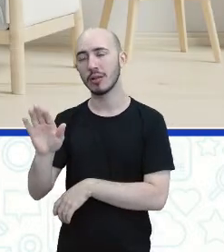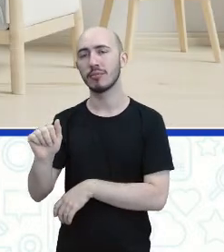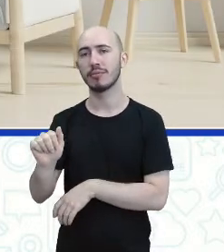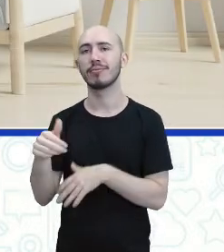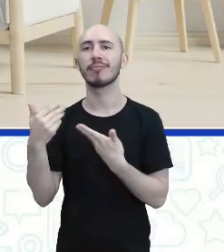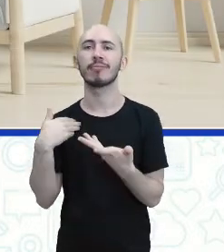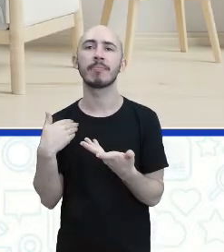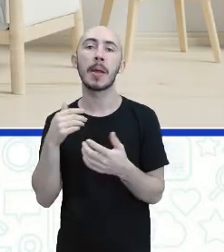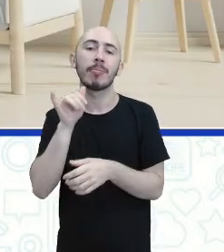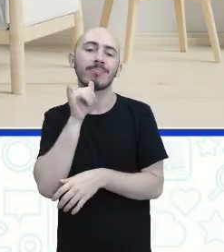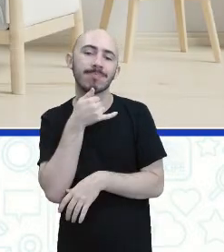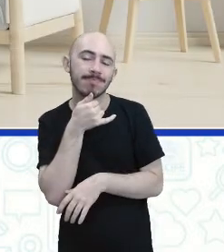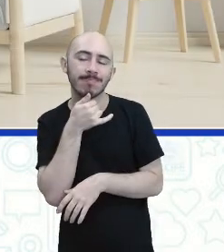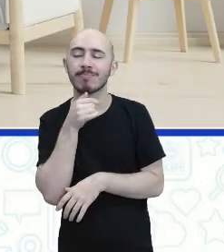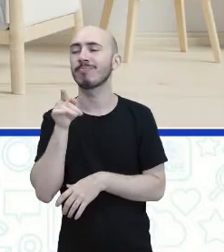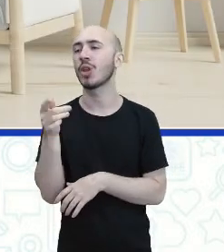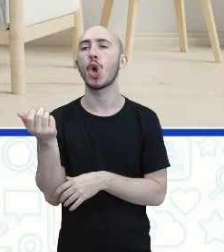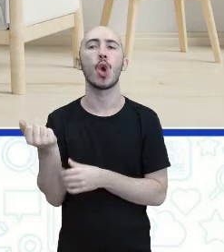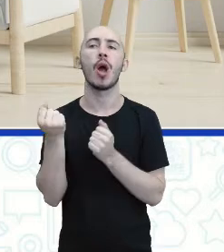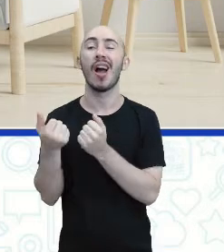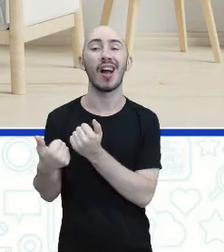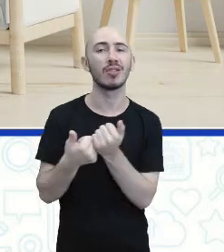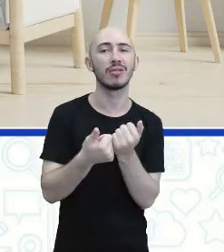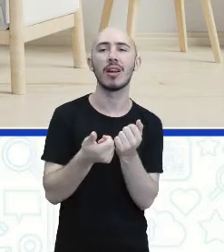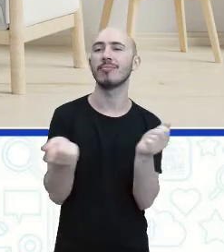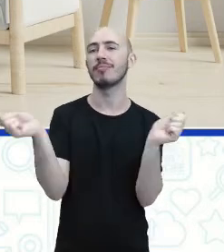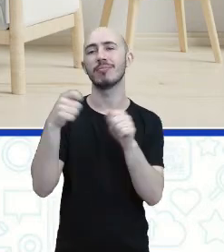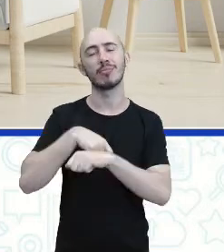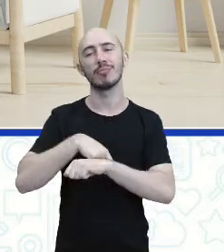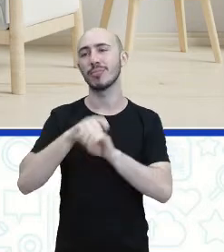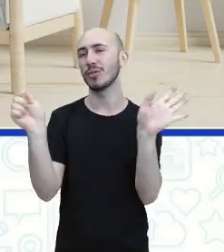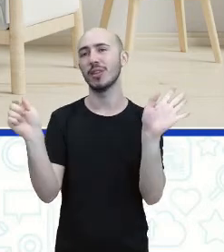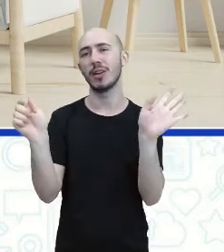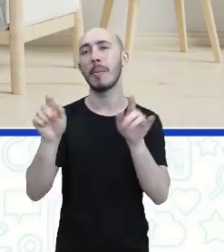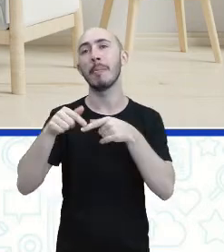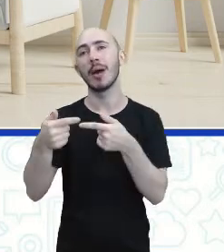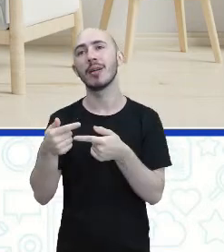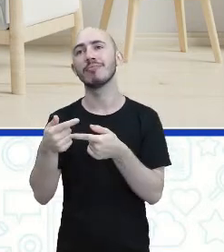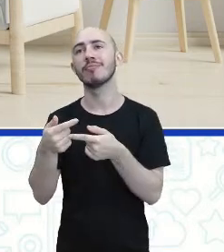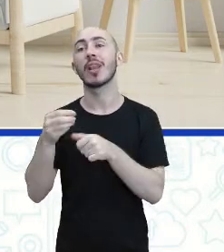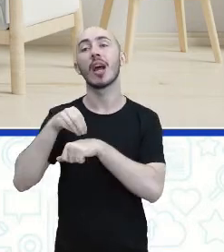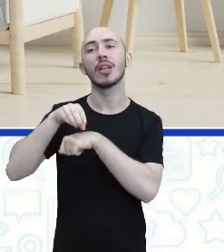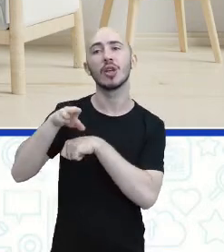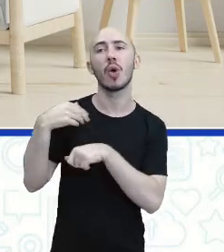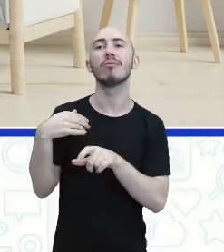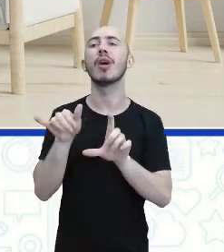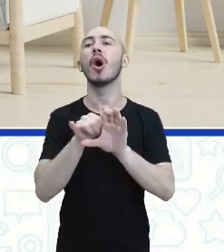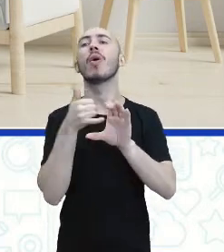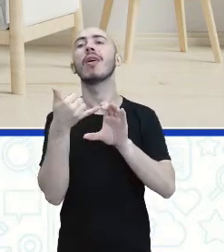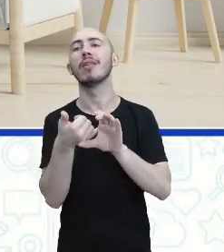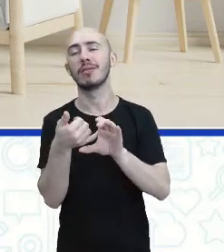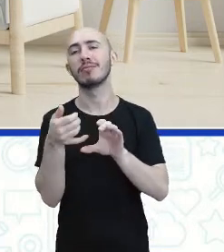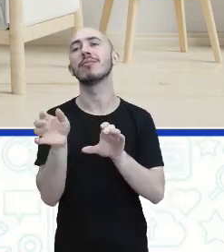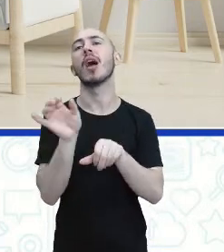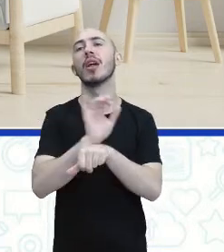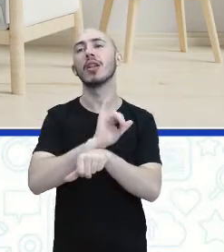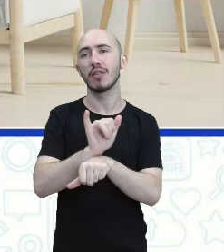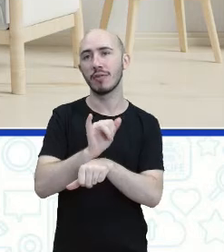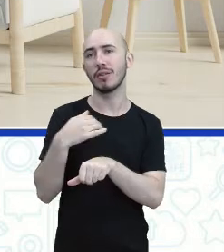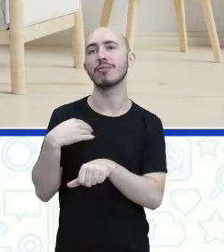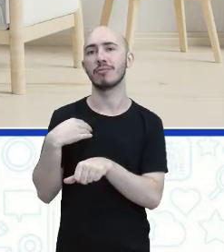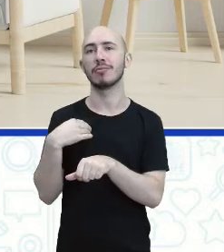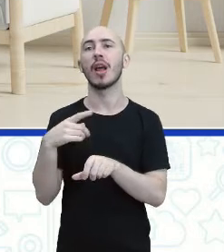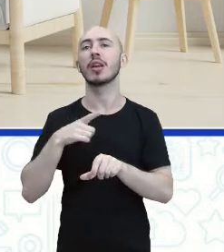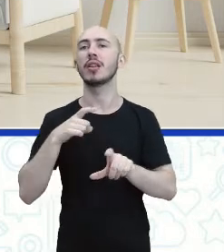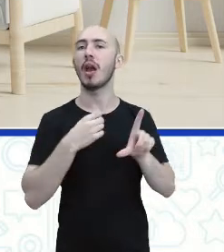Lília, infelizmente, não podia ajudar pessoalmente, mas indicou um canal de vídeos tutoriais de